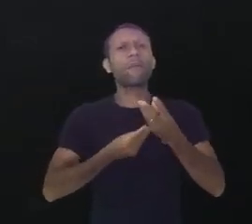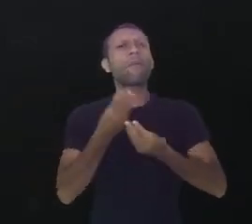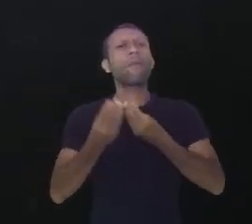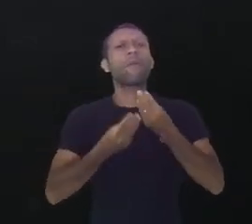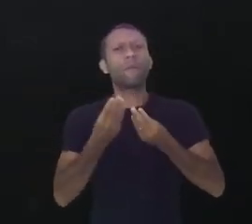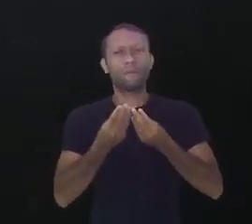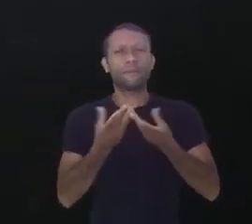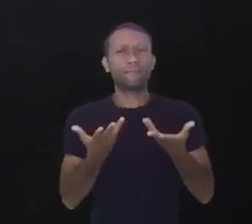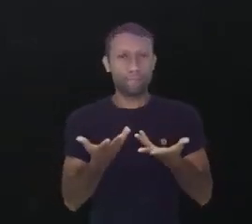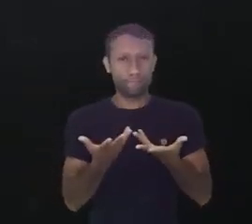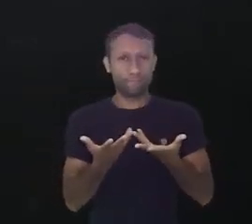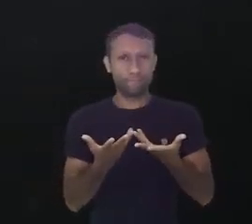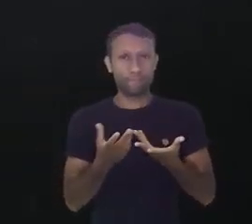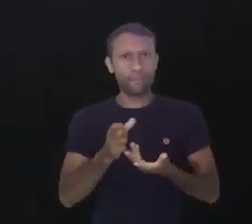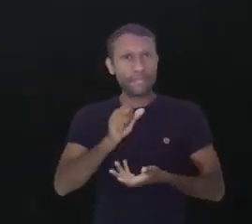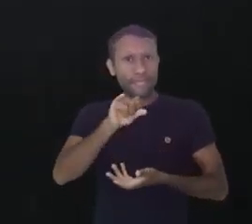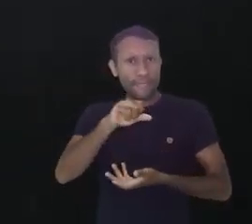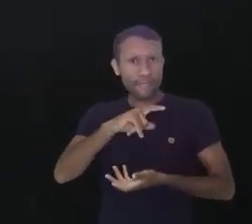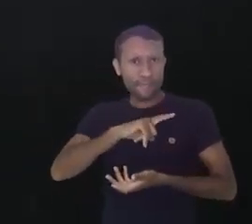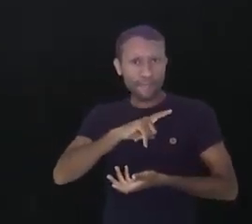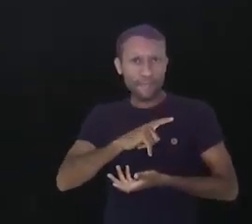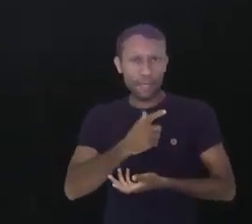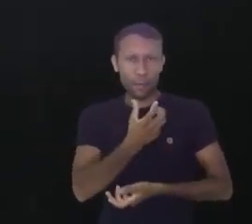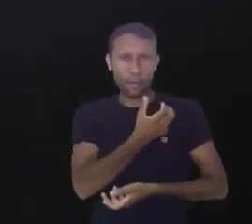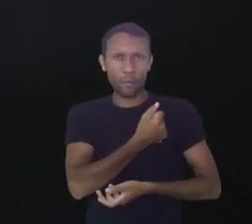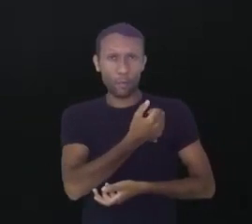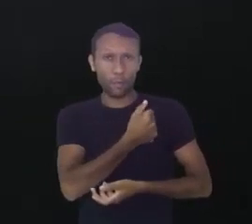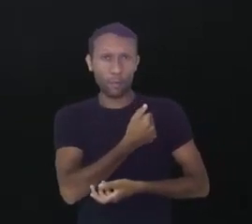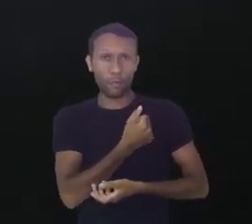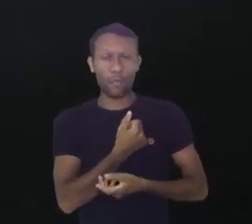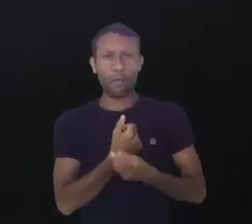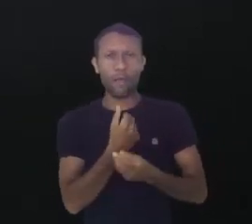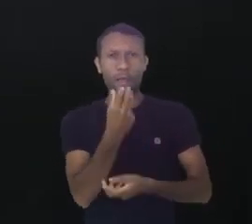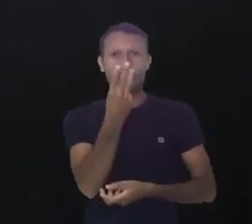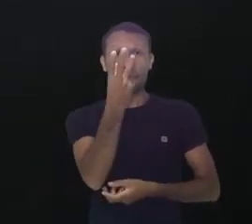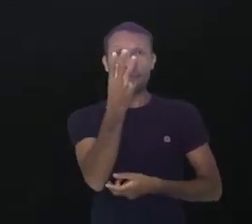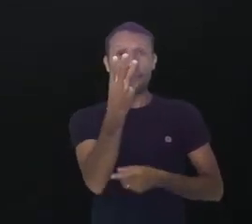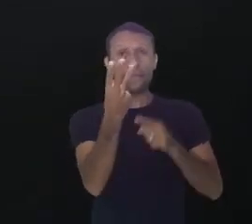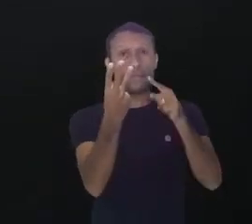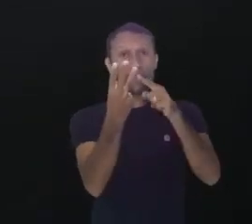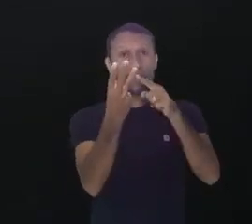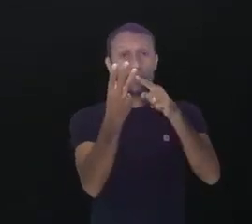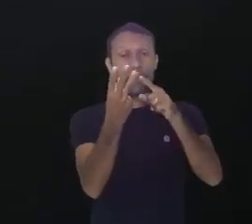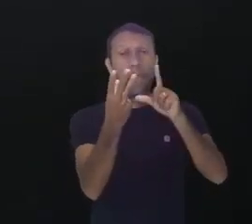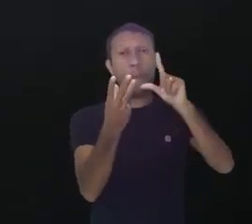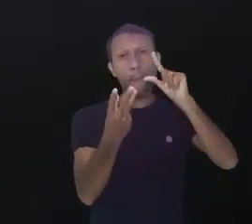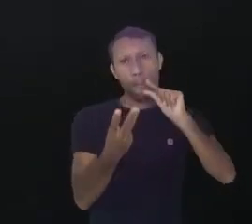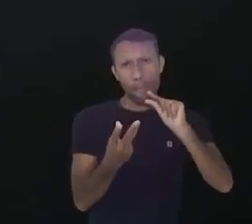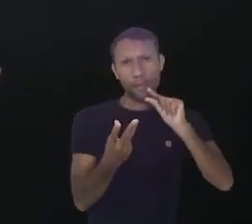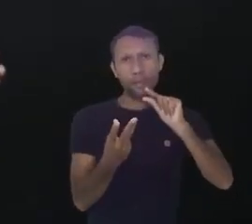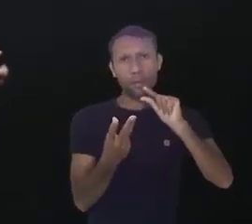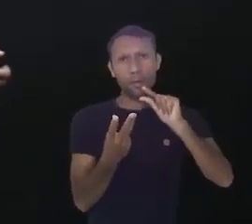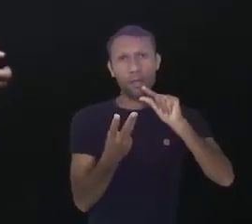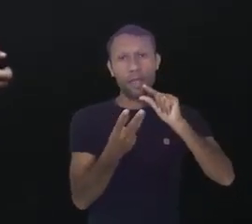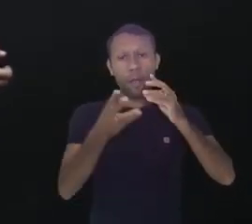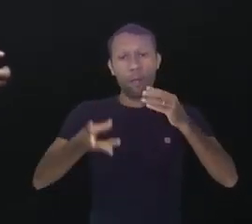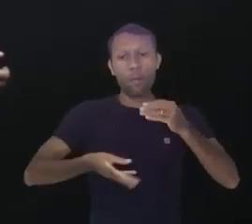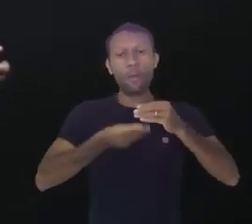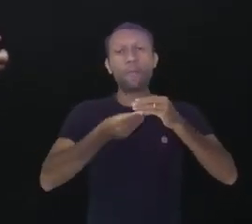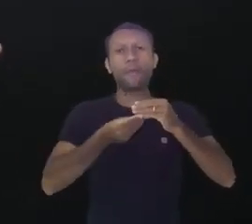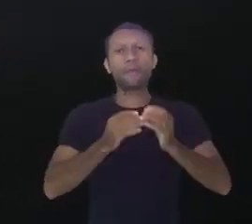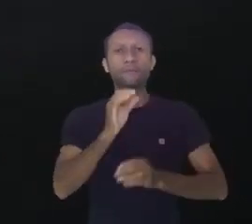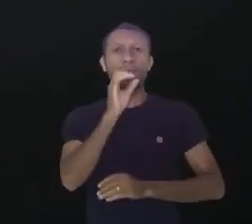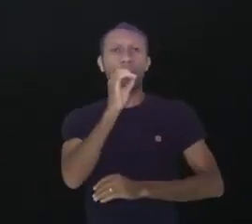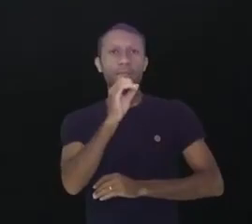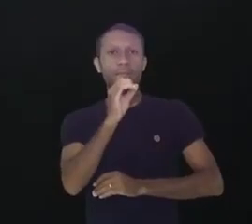De que maneira? Bem, se esse número que está no dividendo é menor que o divisor, você acrescenta